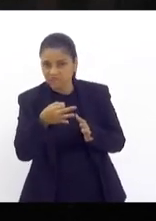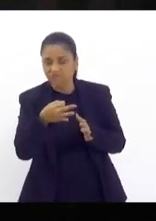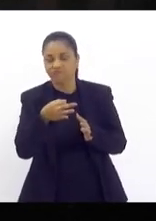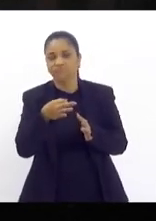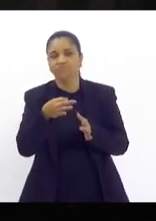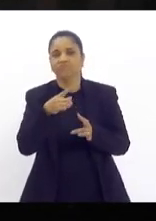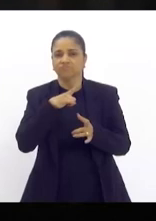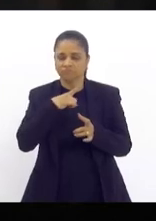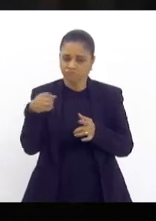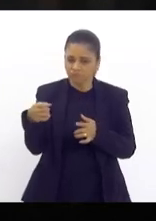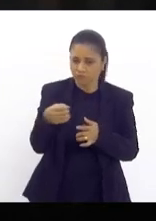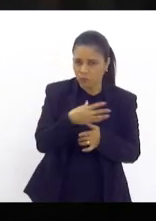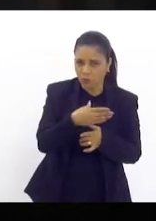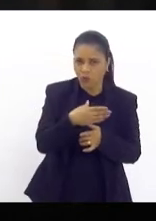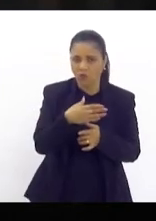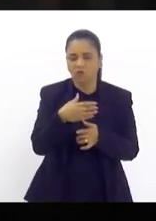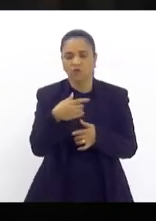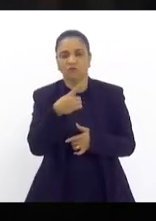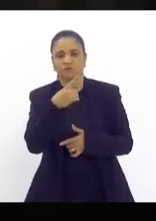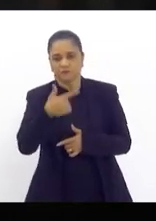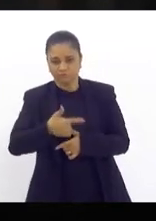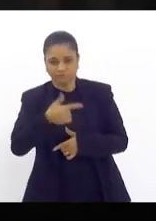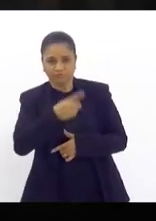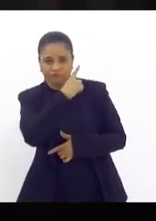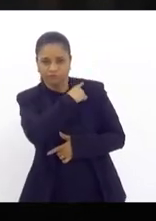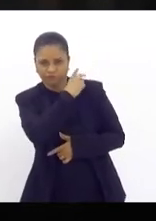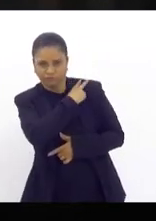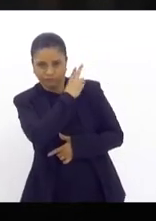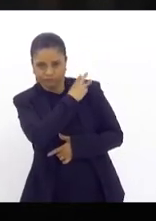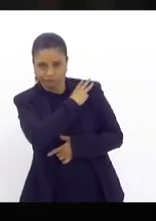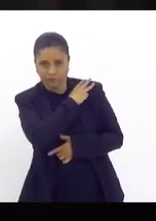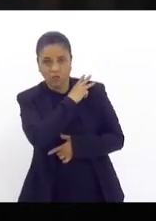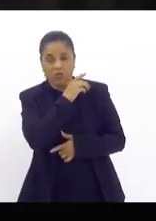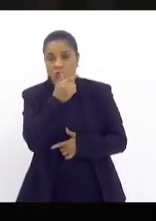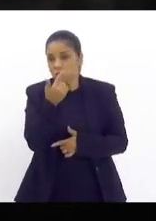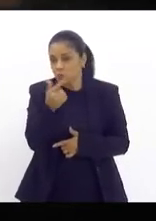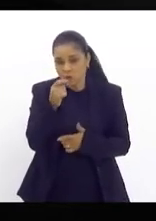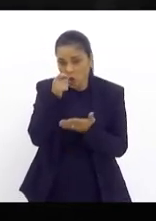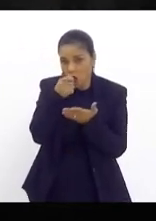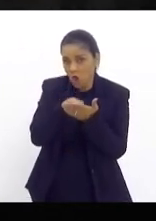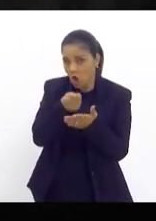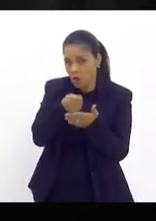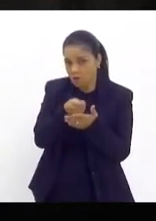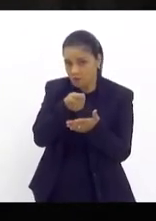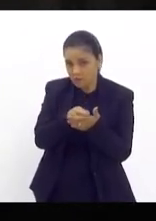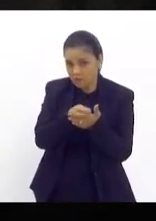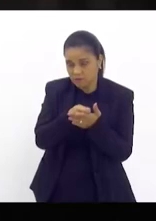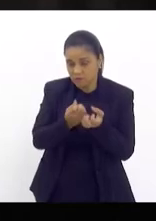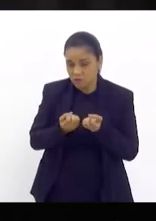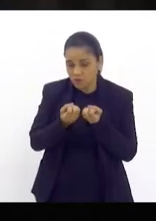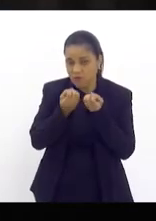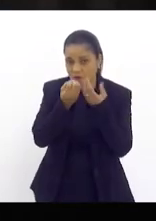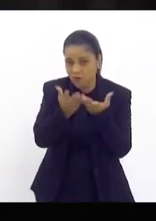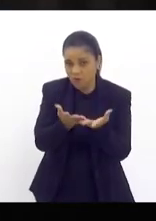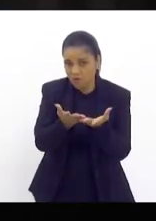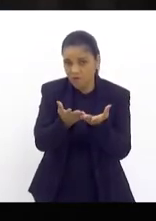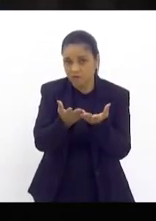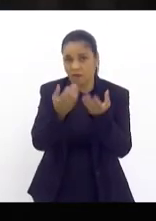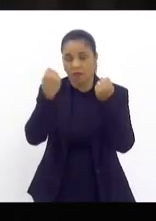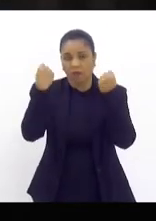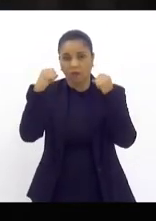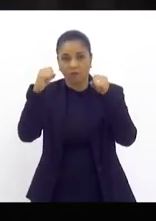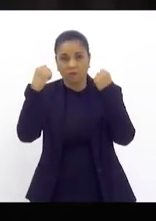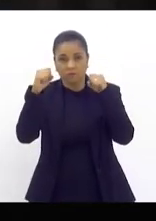novo ensino médio, está a não obrigatoriedade da oferta da educação física